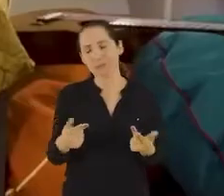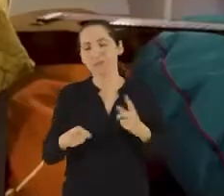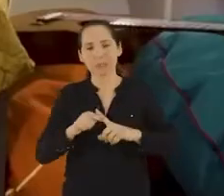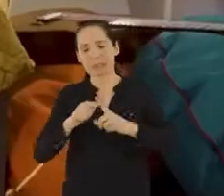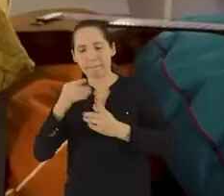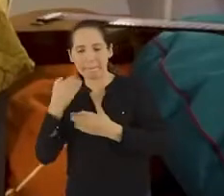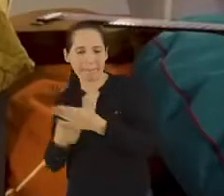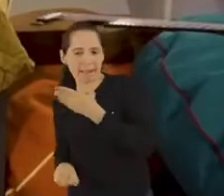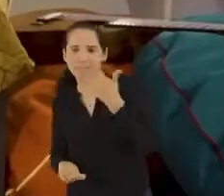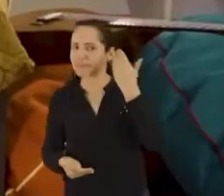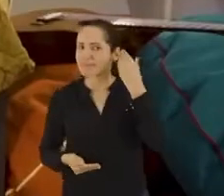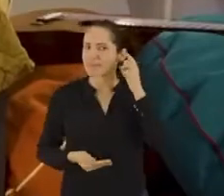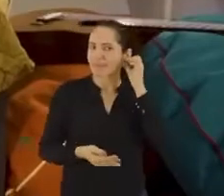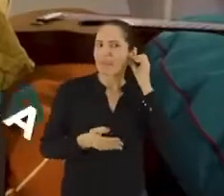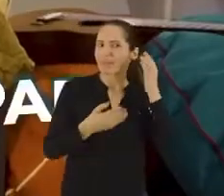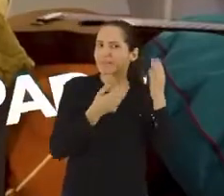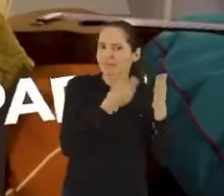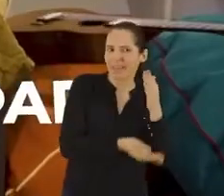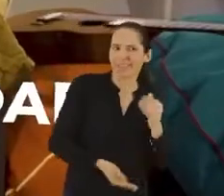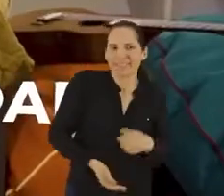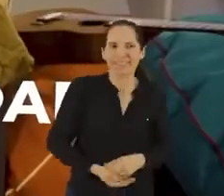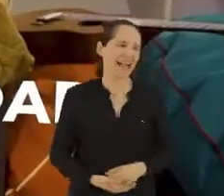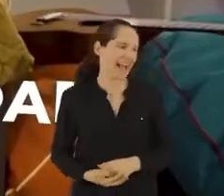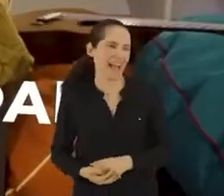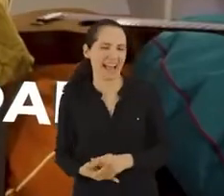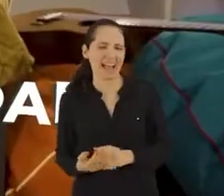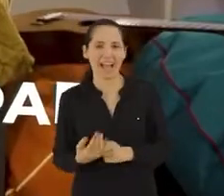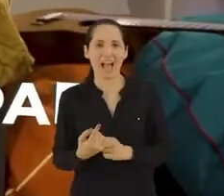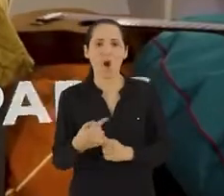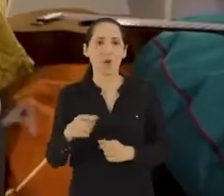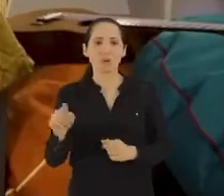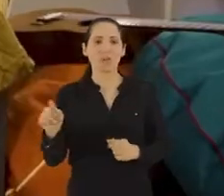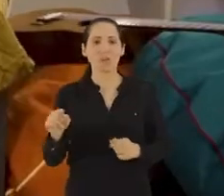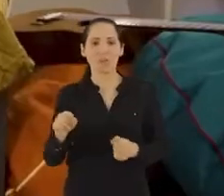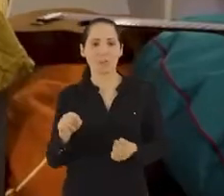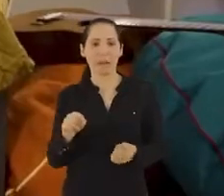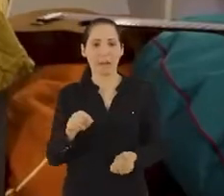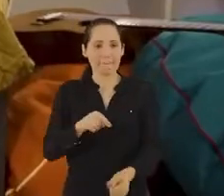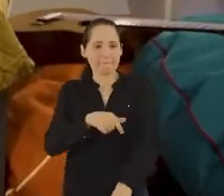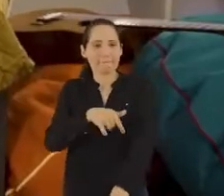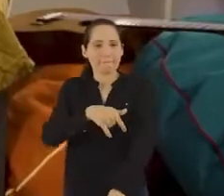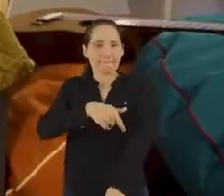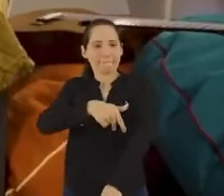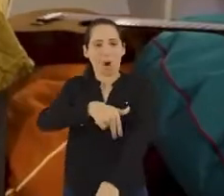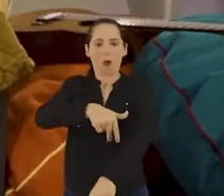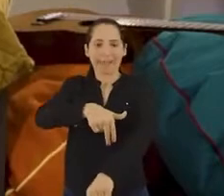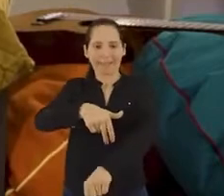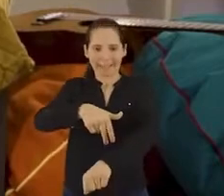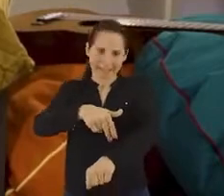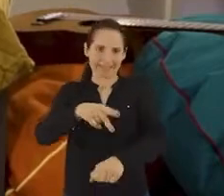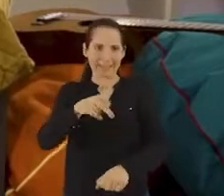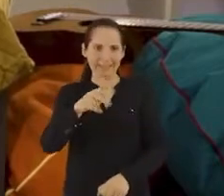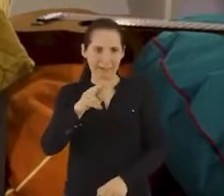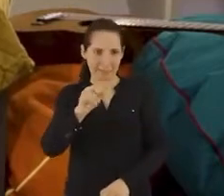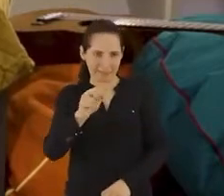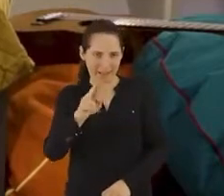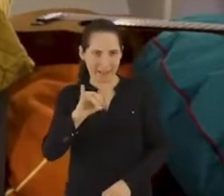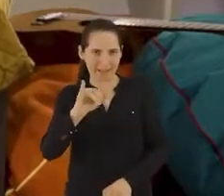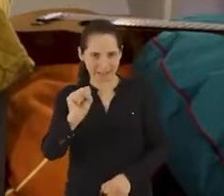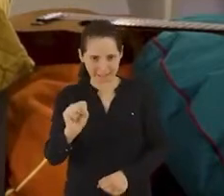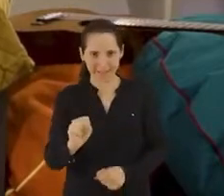aí ela dizia assim, ah, é a última moda em Paris. Zé Godó tinha 8 anos e Dona